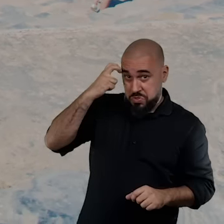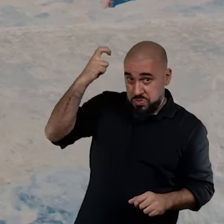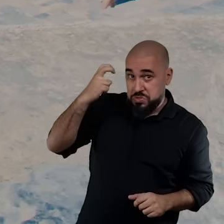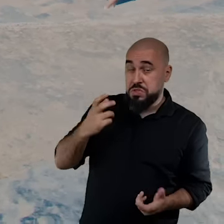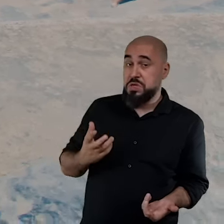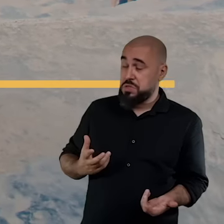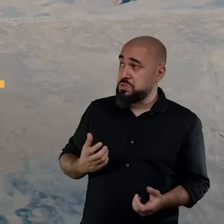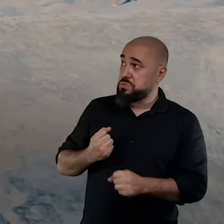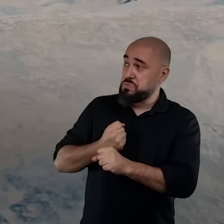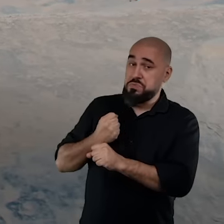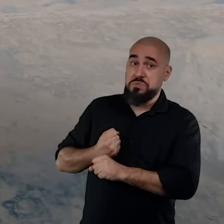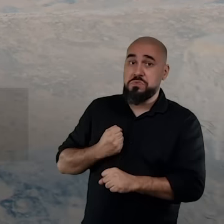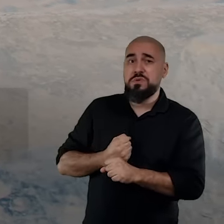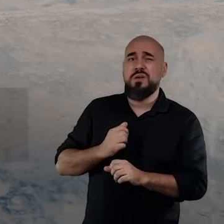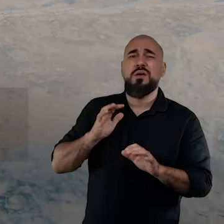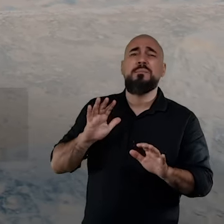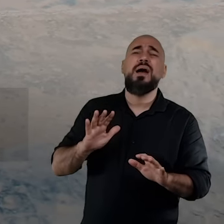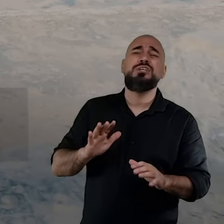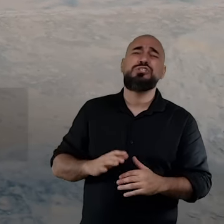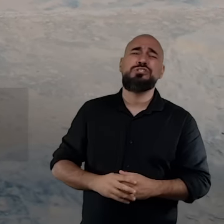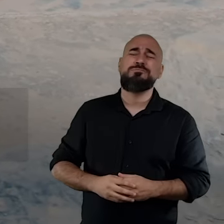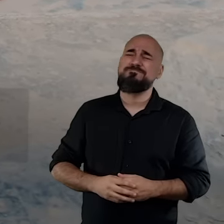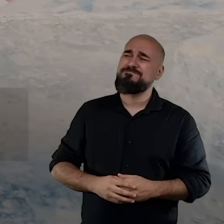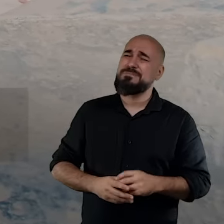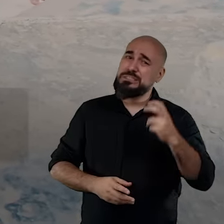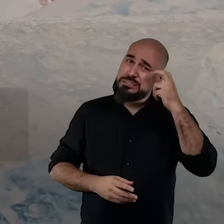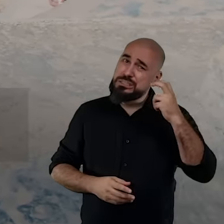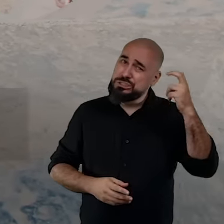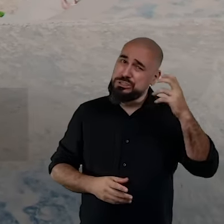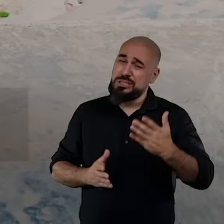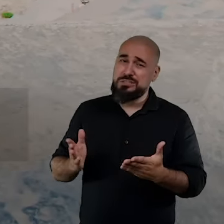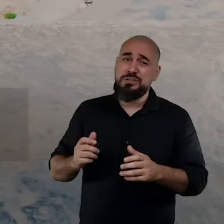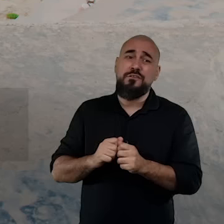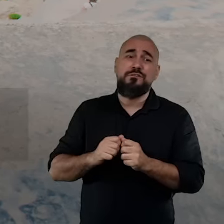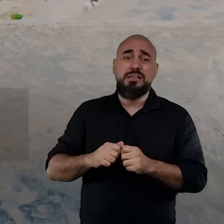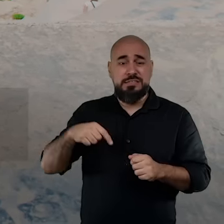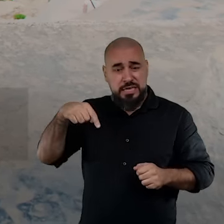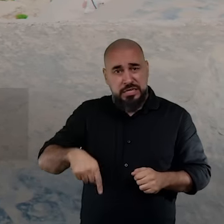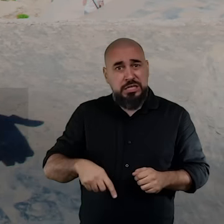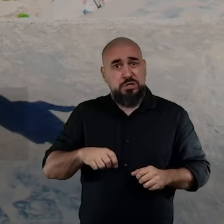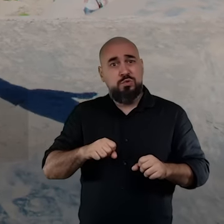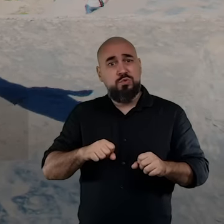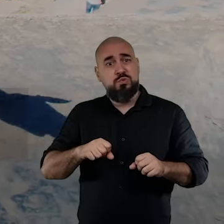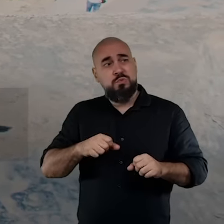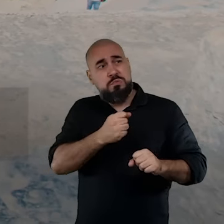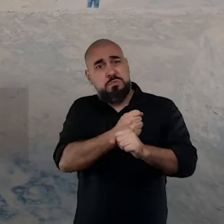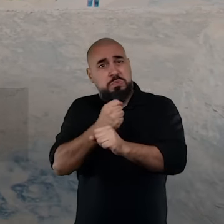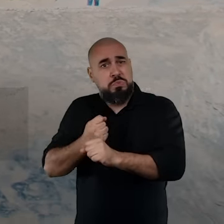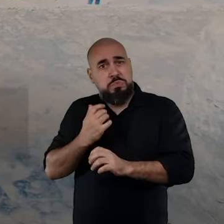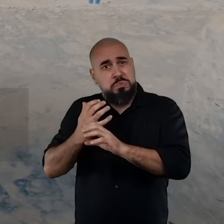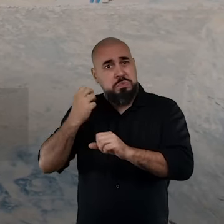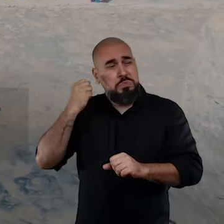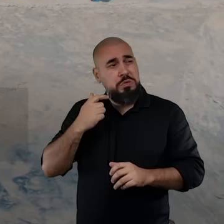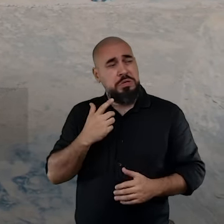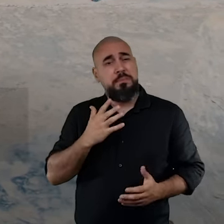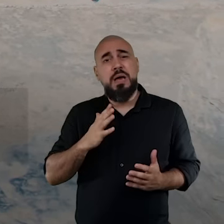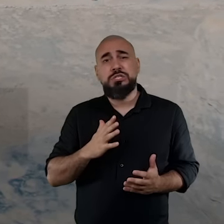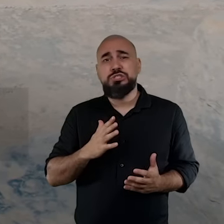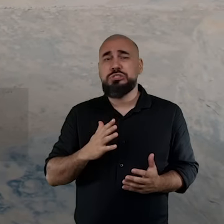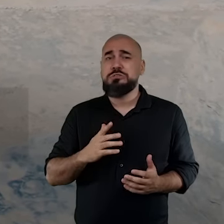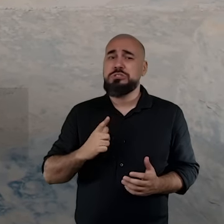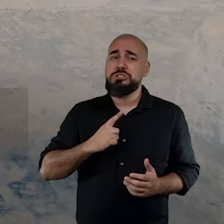proverbiais, inteligentíssimos, mas a mesma inteligência que eles tinham para fazer estruturas como esta de